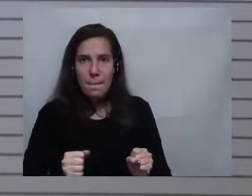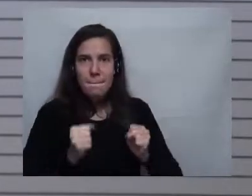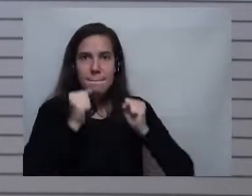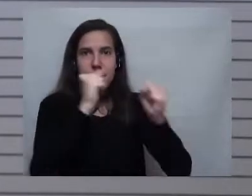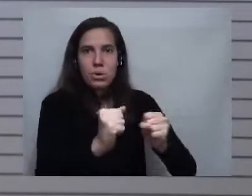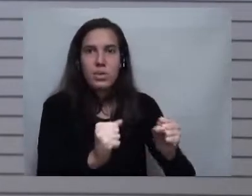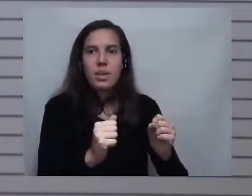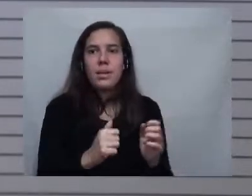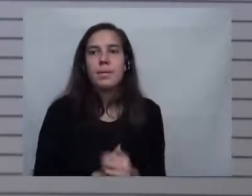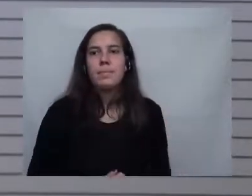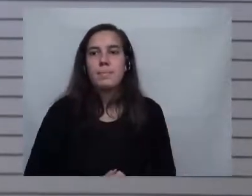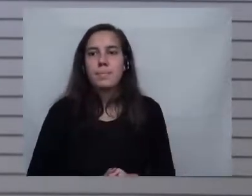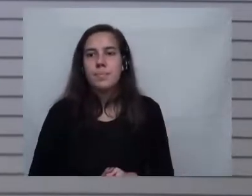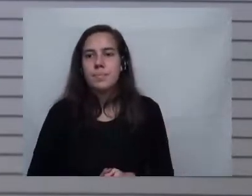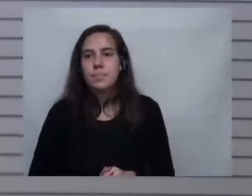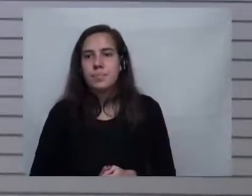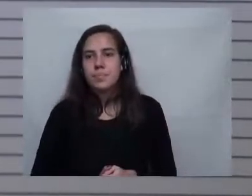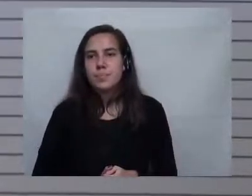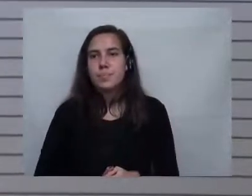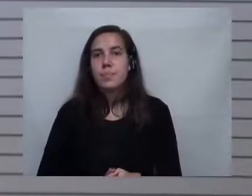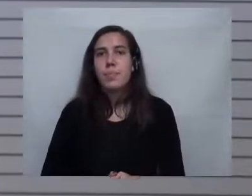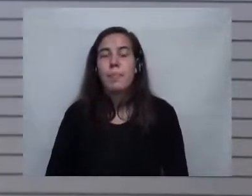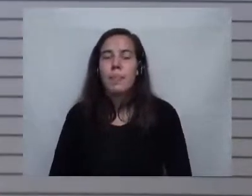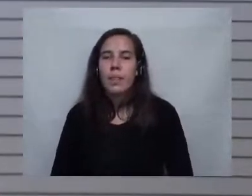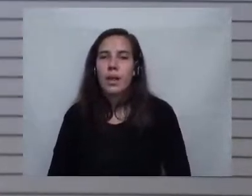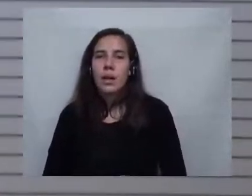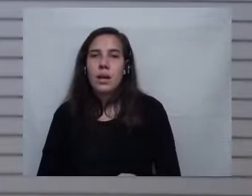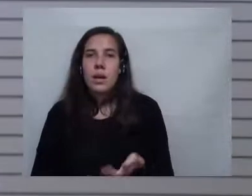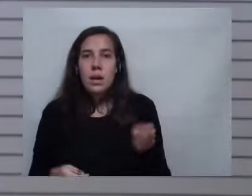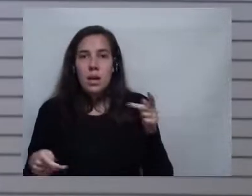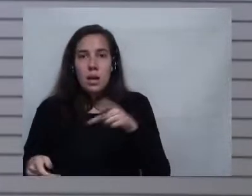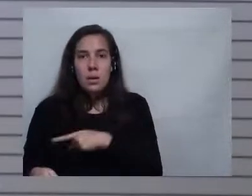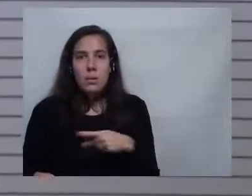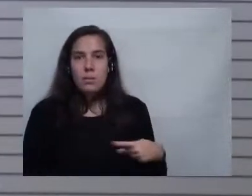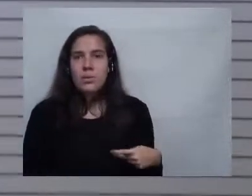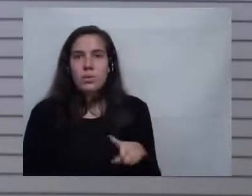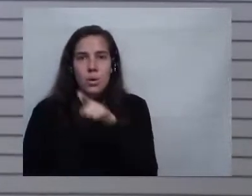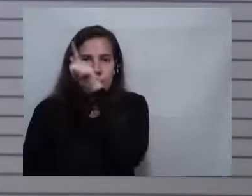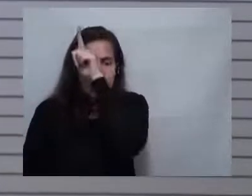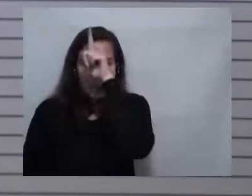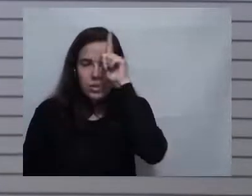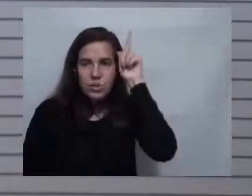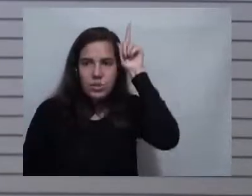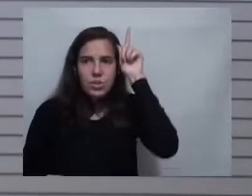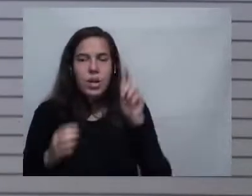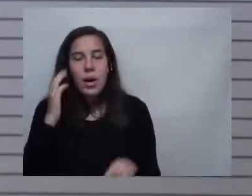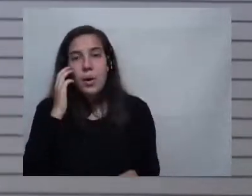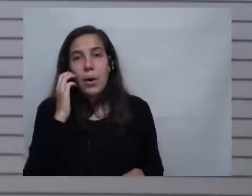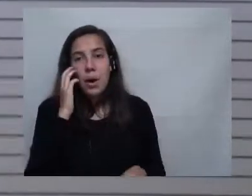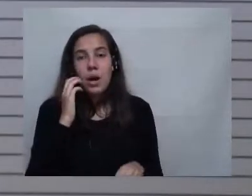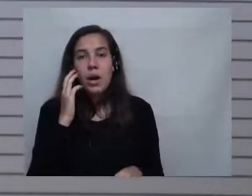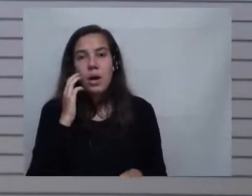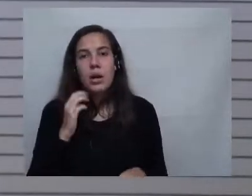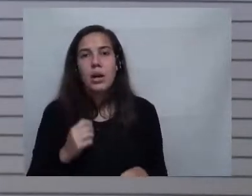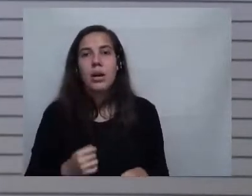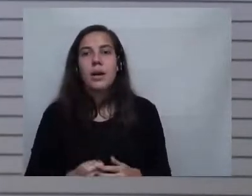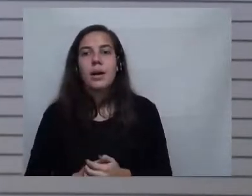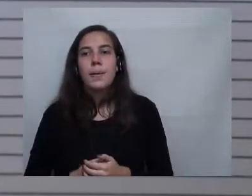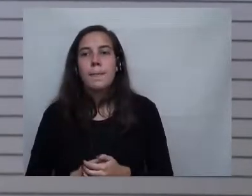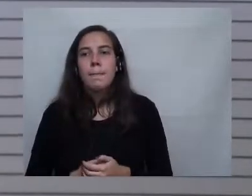o irmão para cá recebido família muito amada eu fiz um teste um dia na